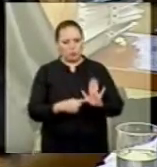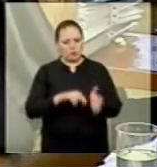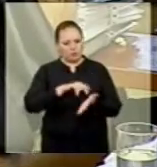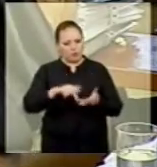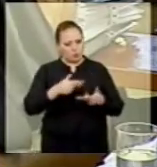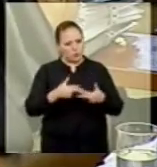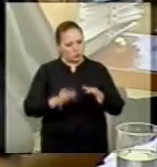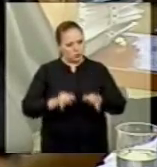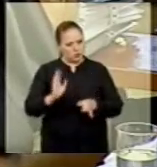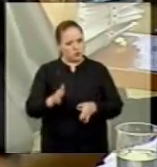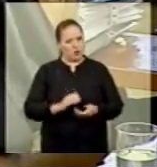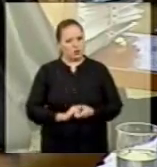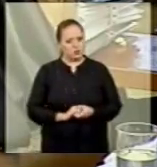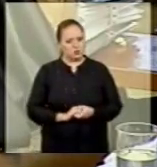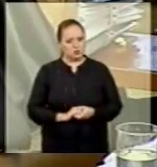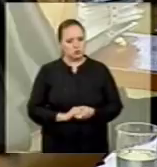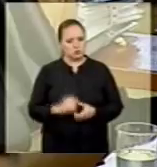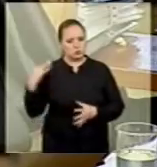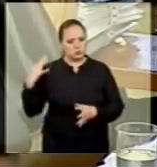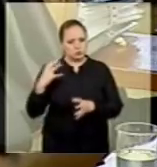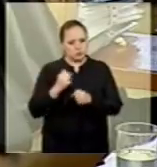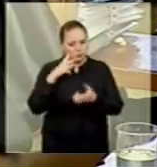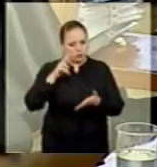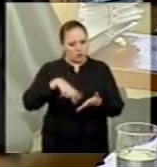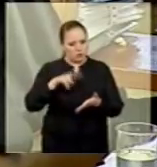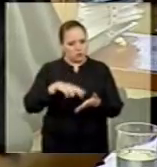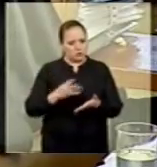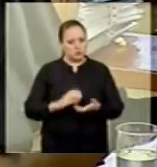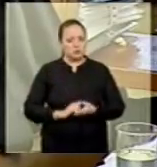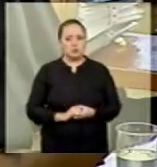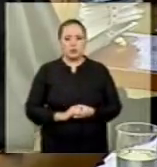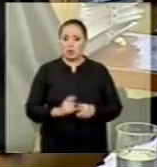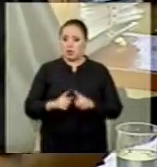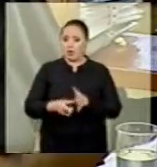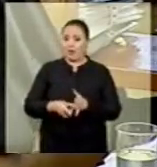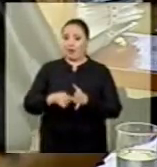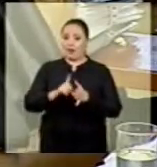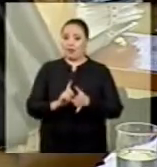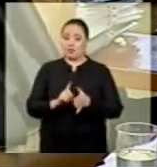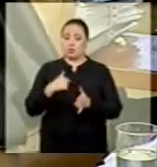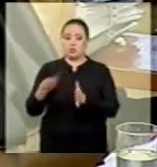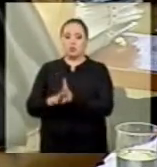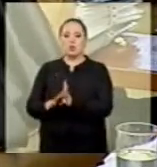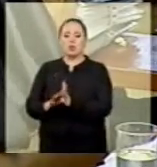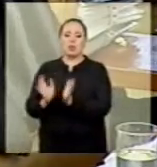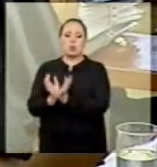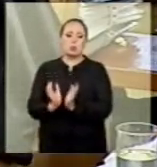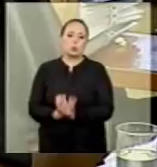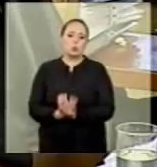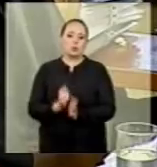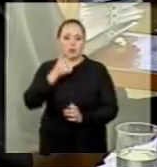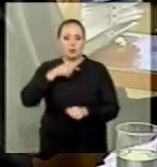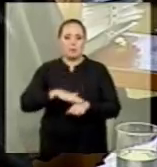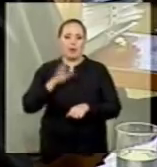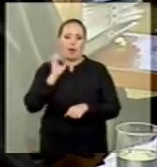ações julgadas pela autoria da ministra-presidente, da qual eu fui revisor aqui em plenário. E ainda antes de se ir para as turmas, que acelerou mais ainda